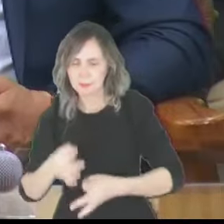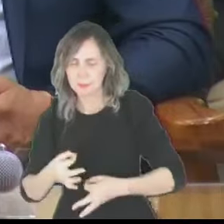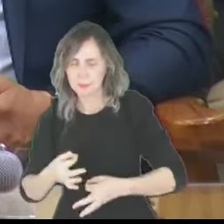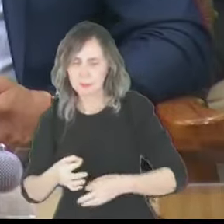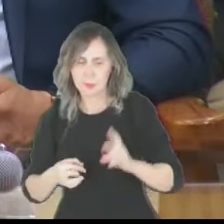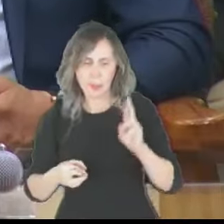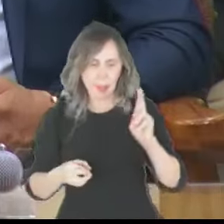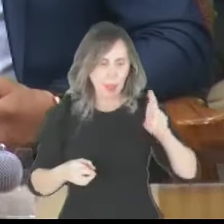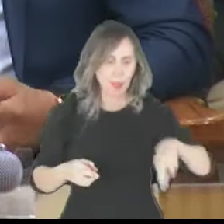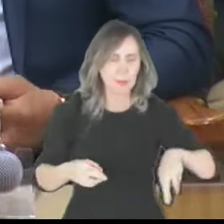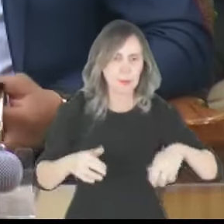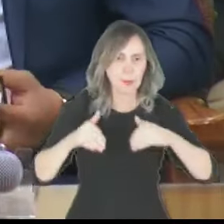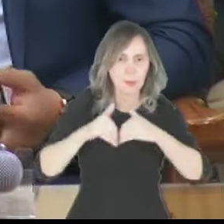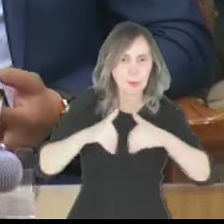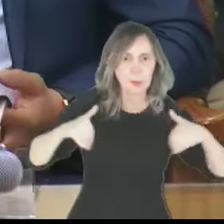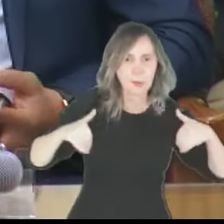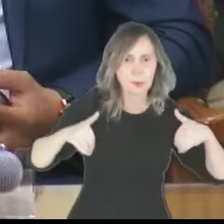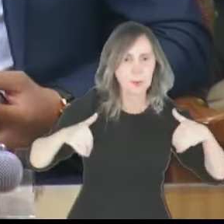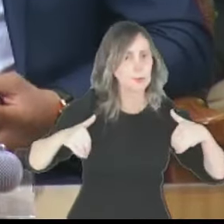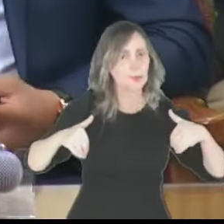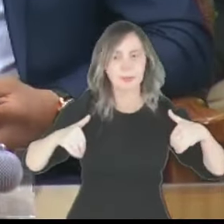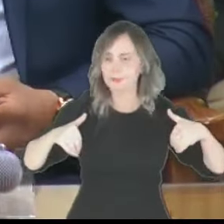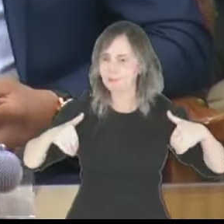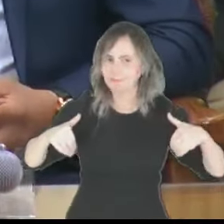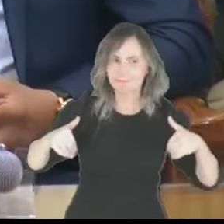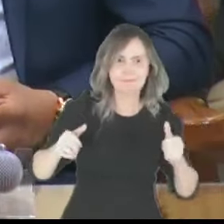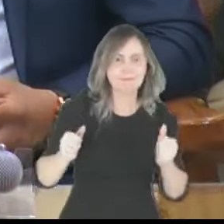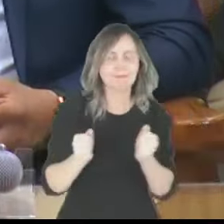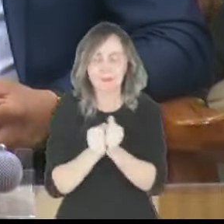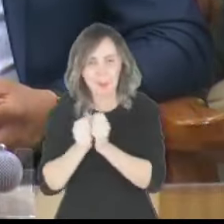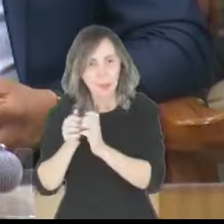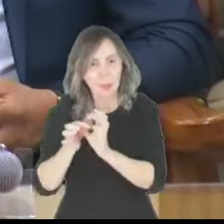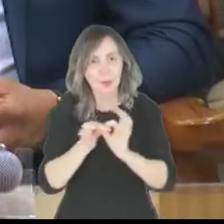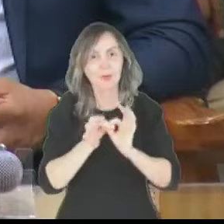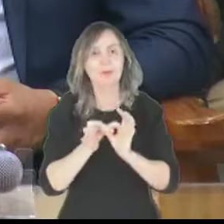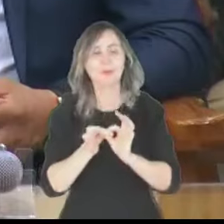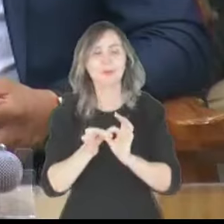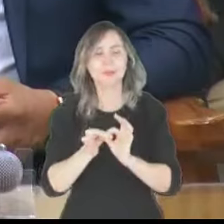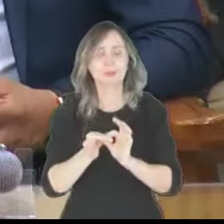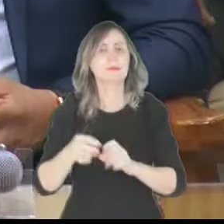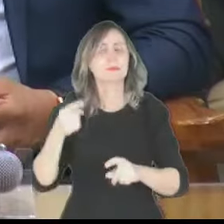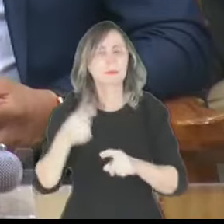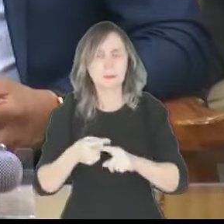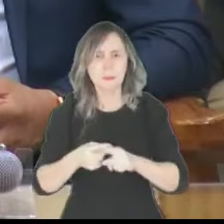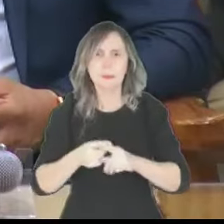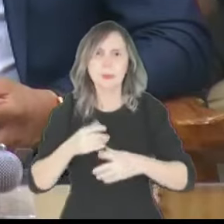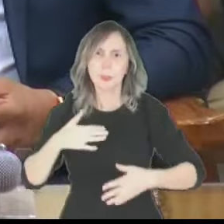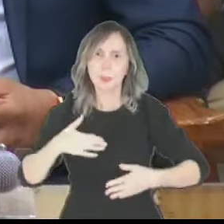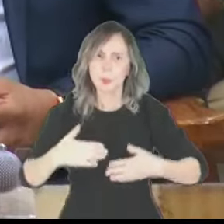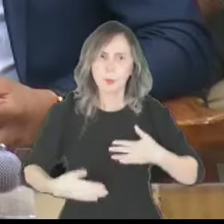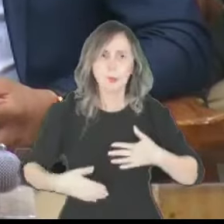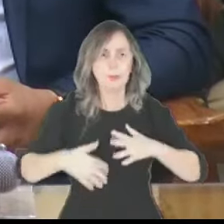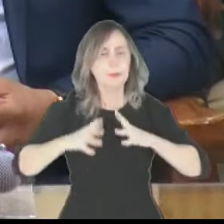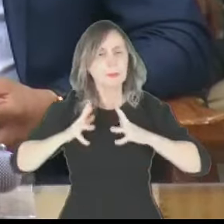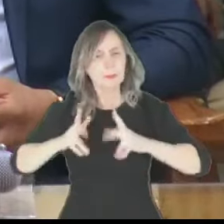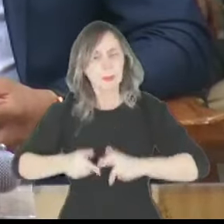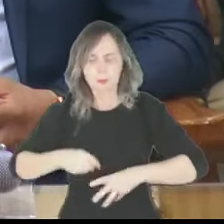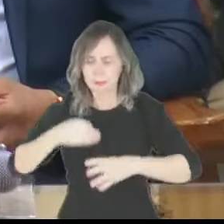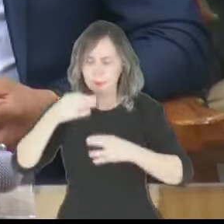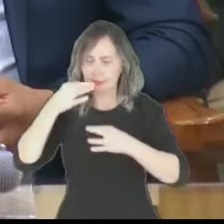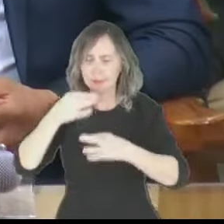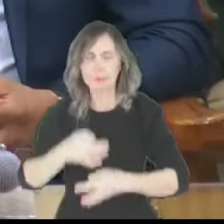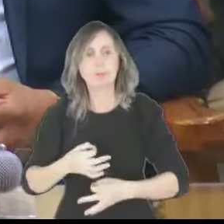vida cristã. Porque a santidade é a santidade também do corpo. E a santidade do